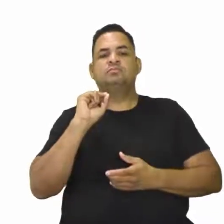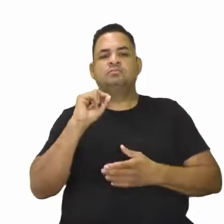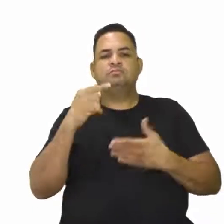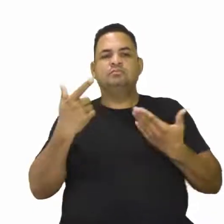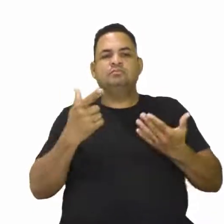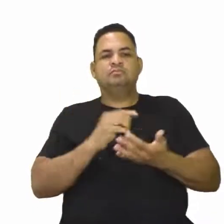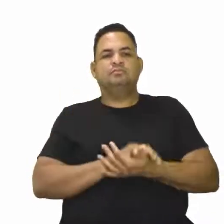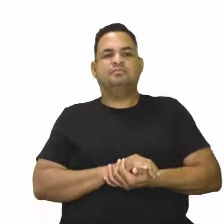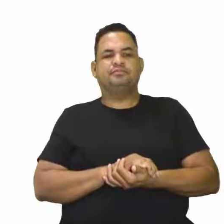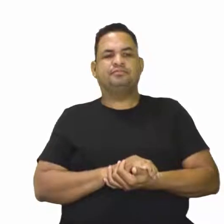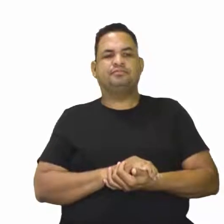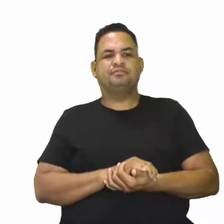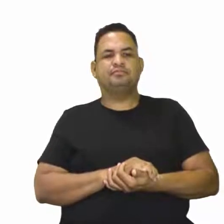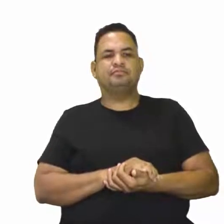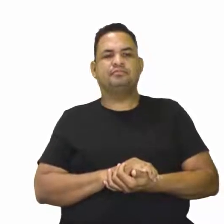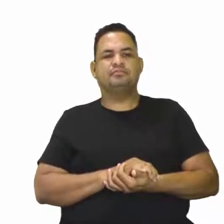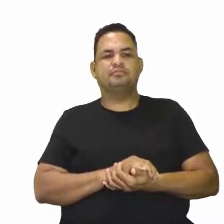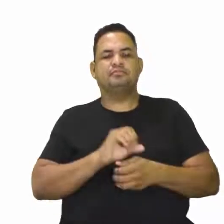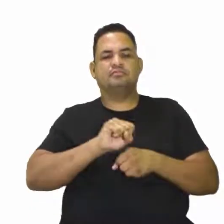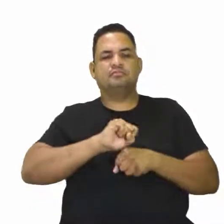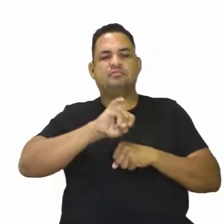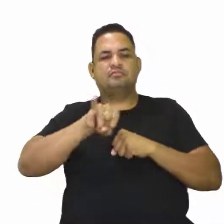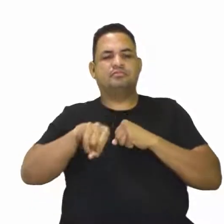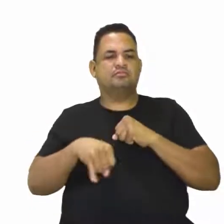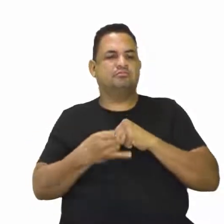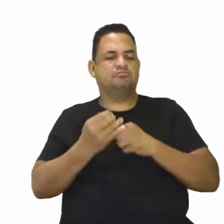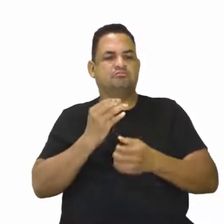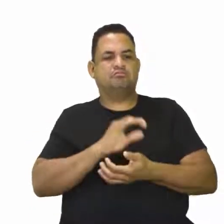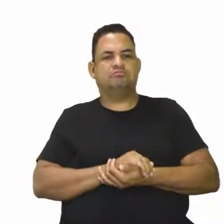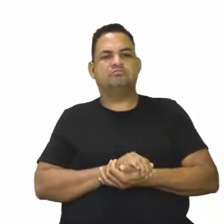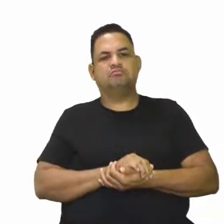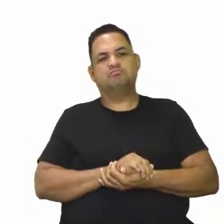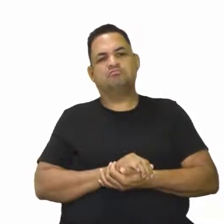quê? Está tratando de adjetivo,